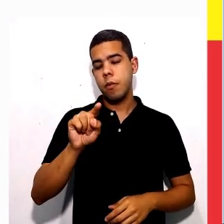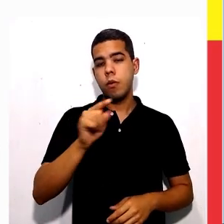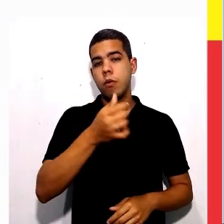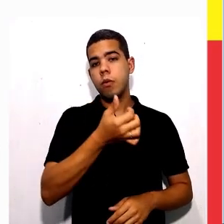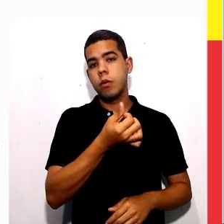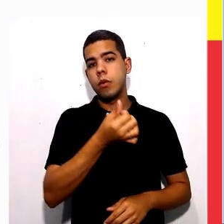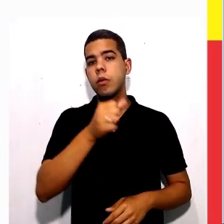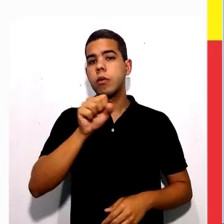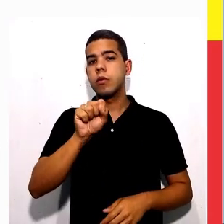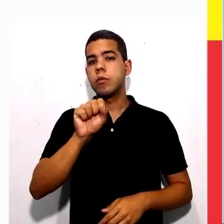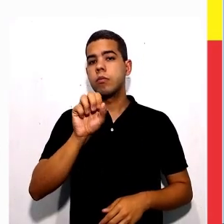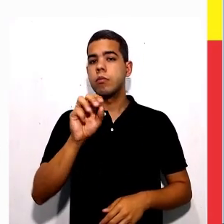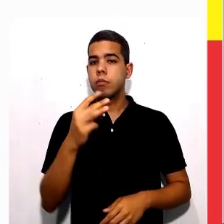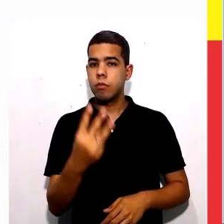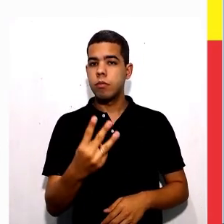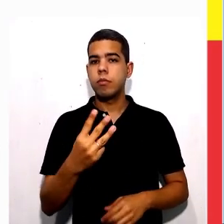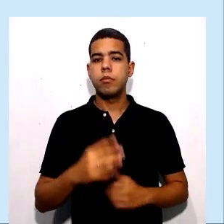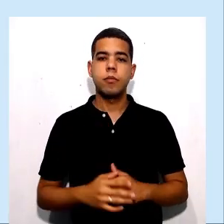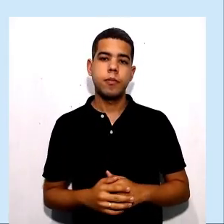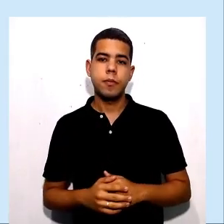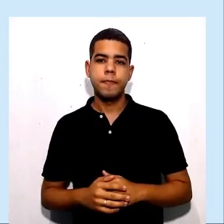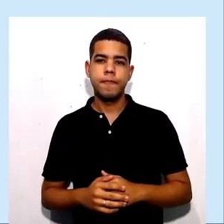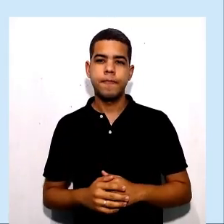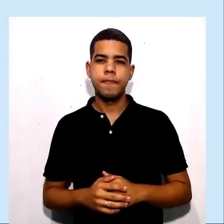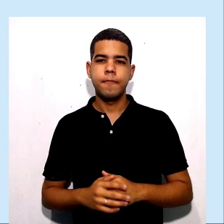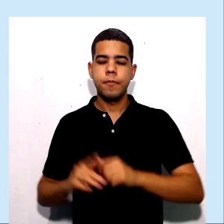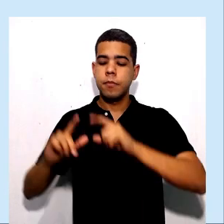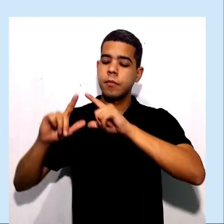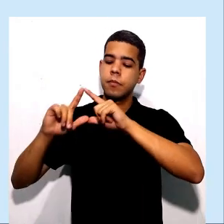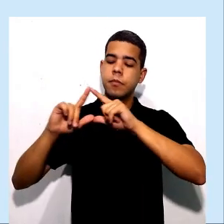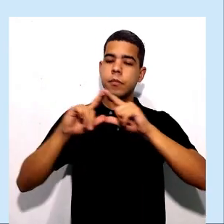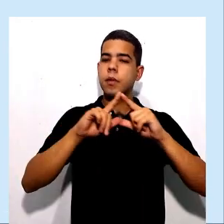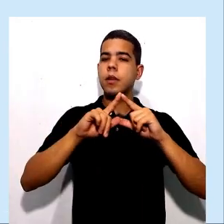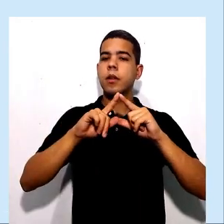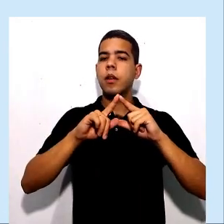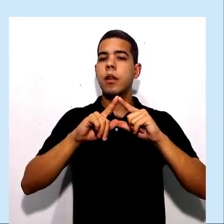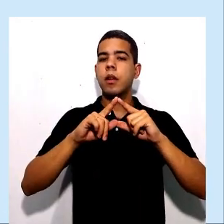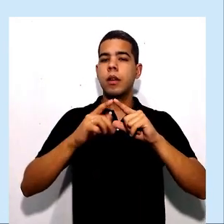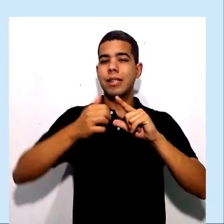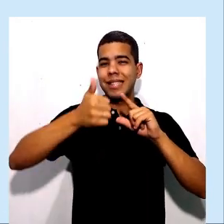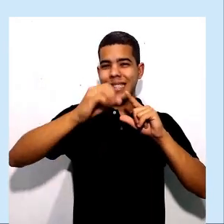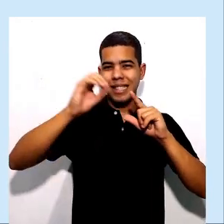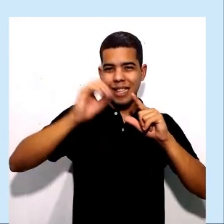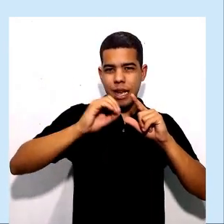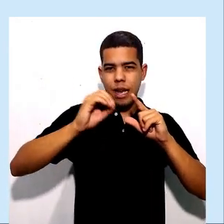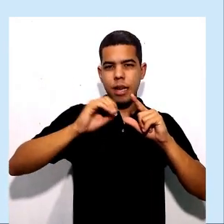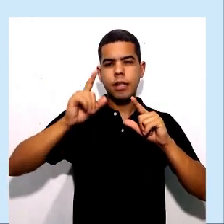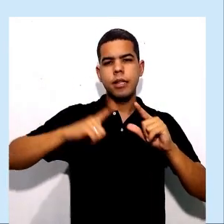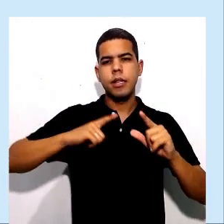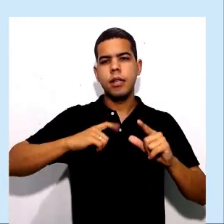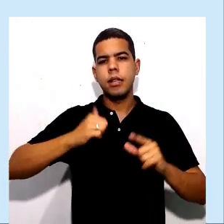19.683. Ok? Então, o triângulo da décima posição terá